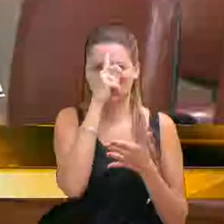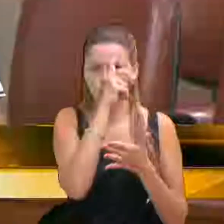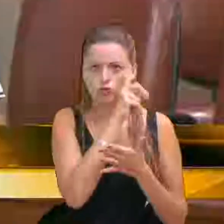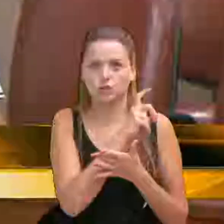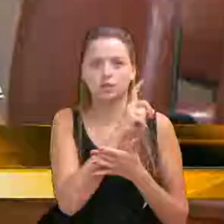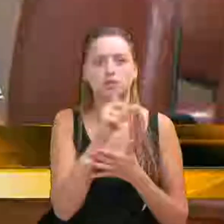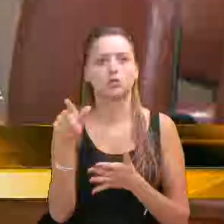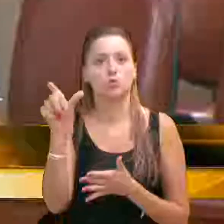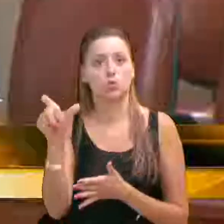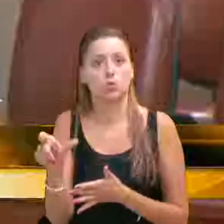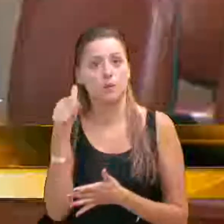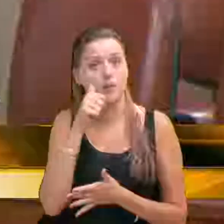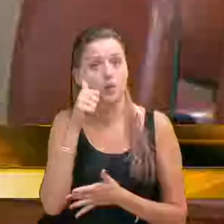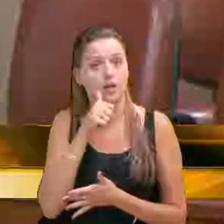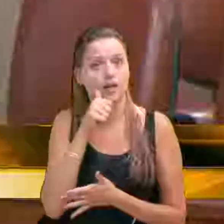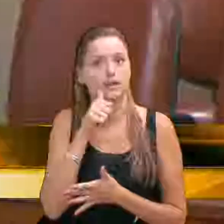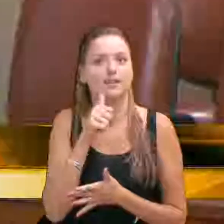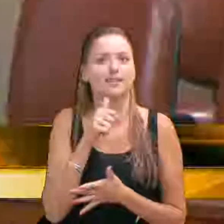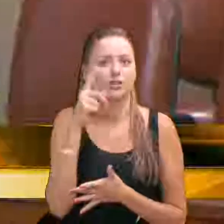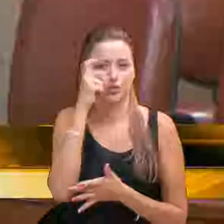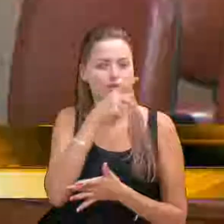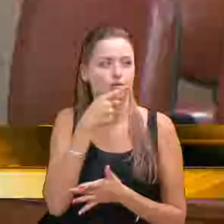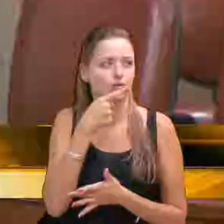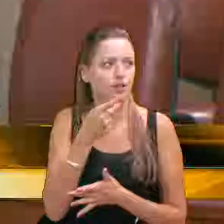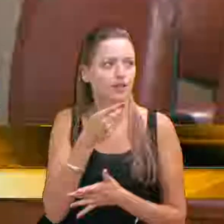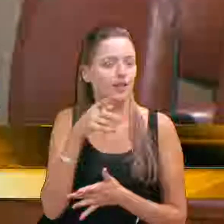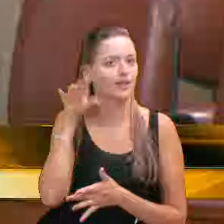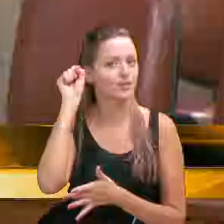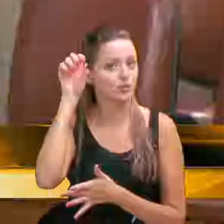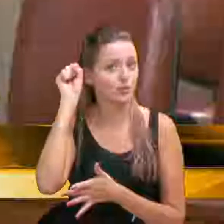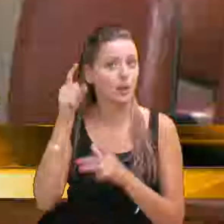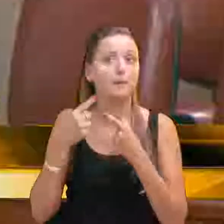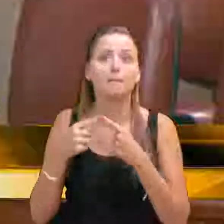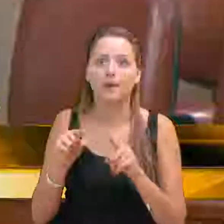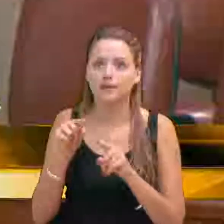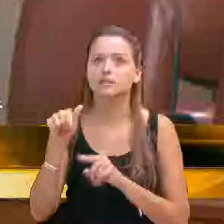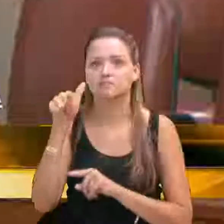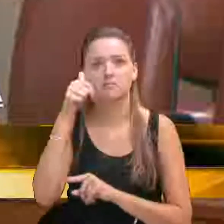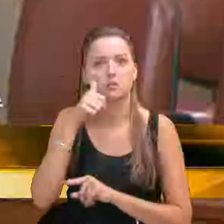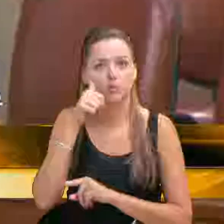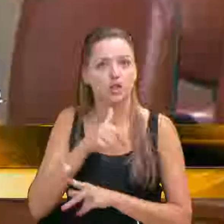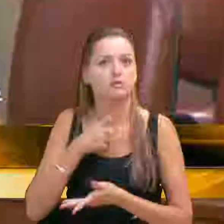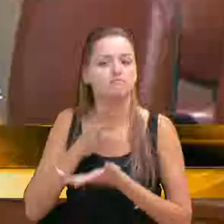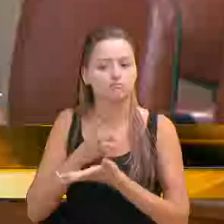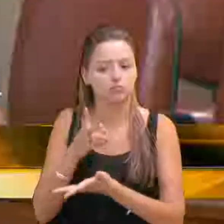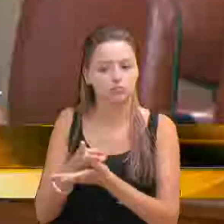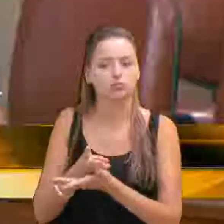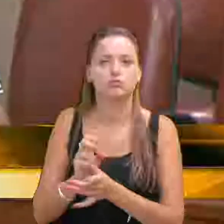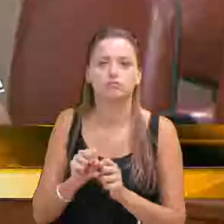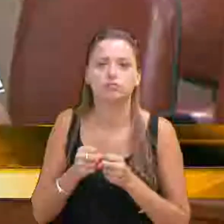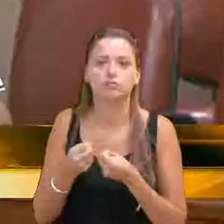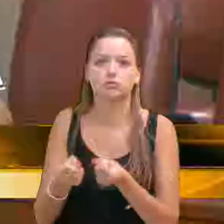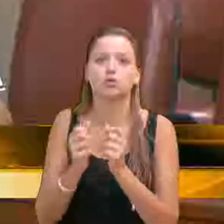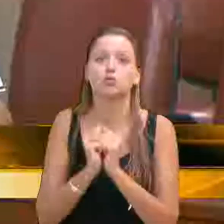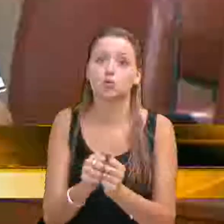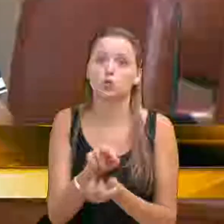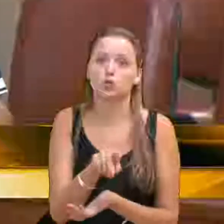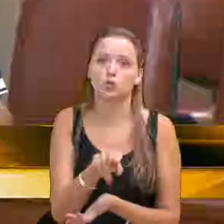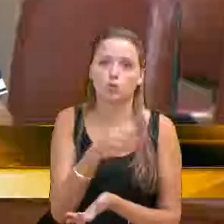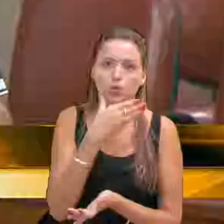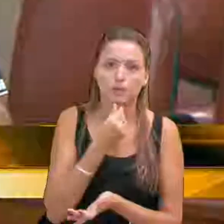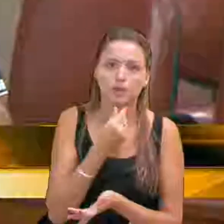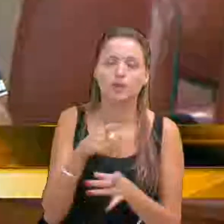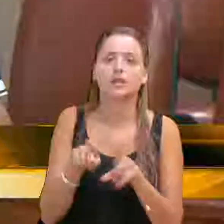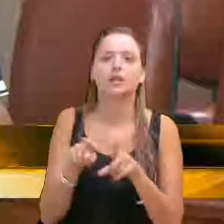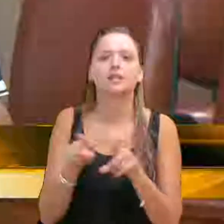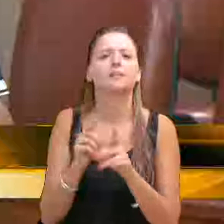fala, mas que tem se dedicado e está presente no dia a dia da empresa juntamente com o seu irmão. Destacar também a